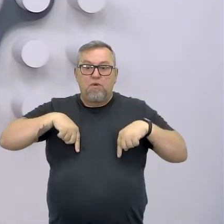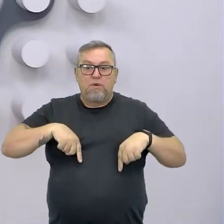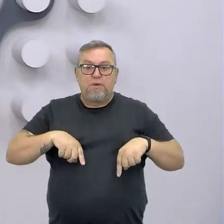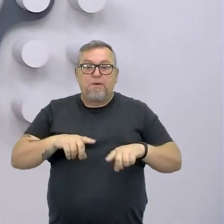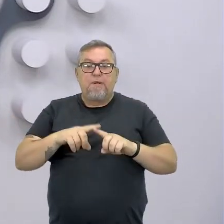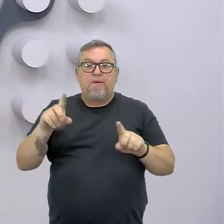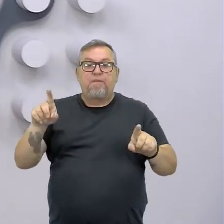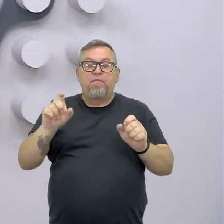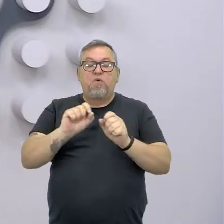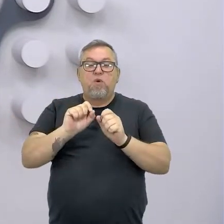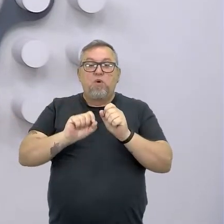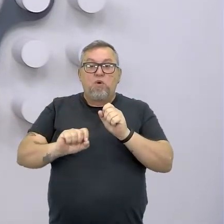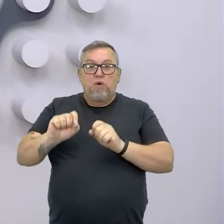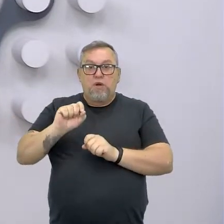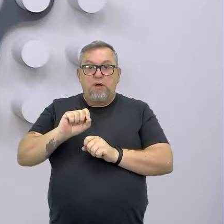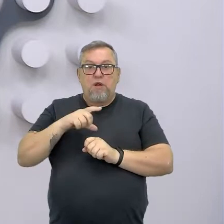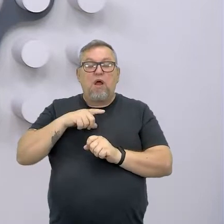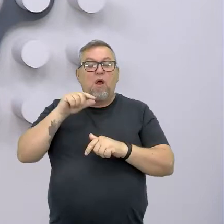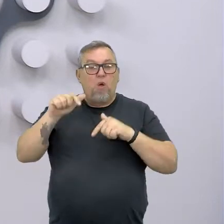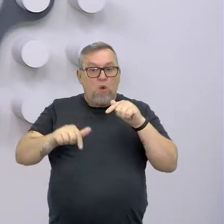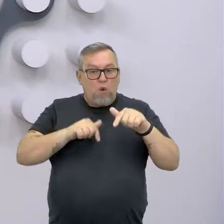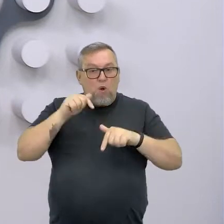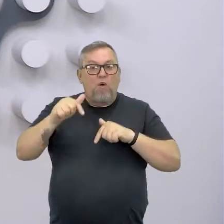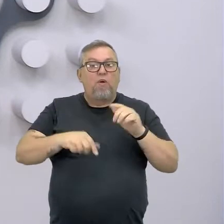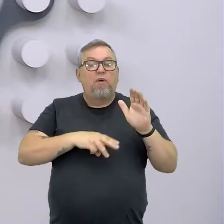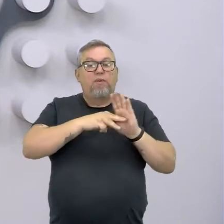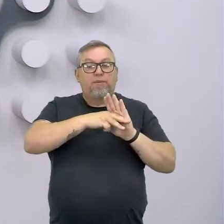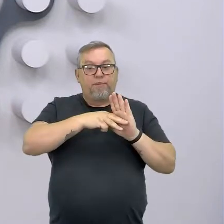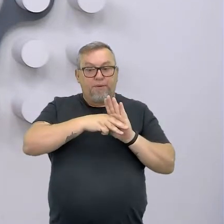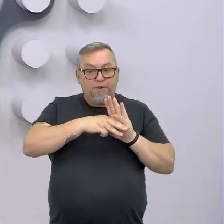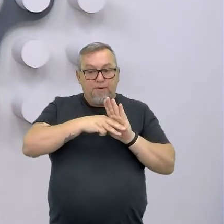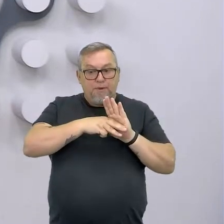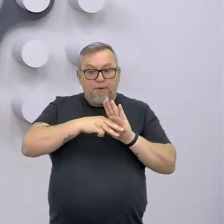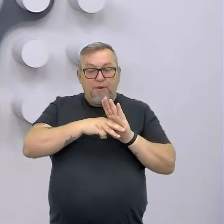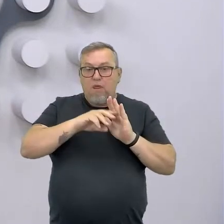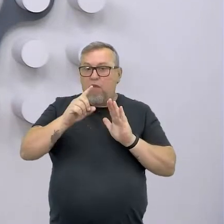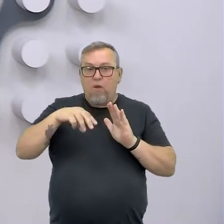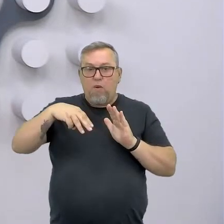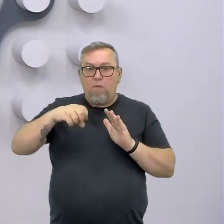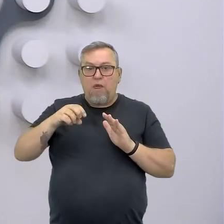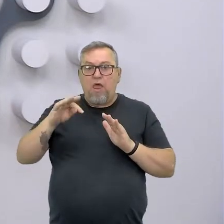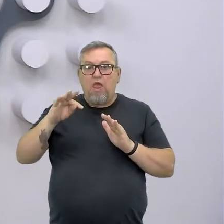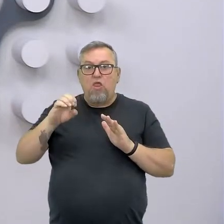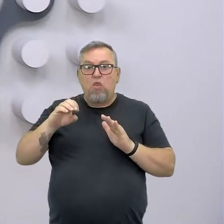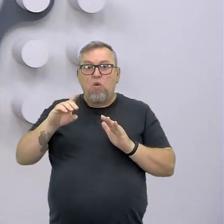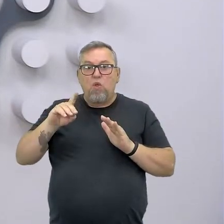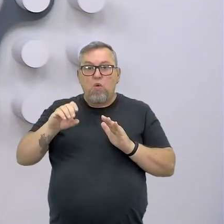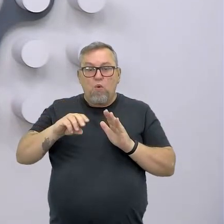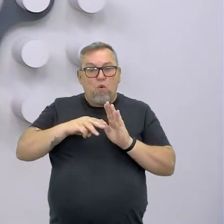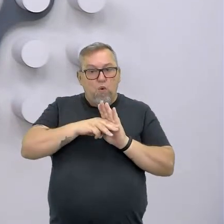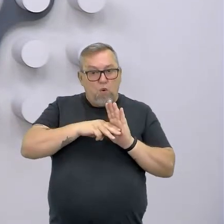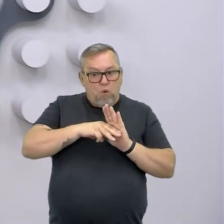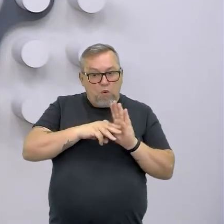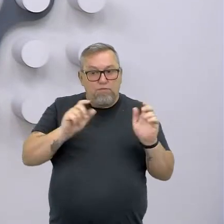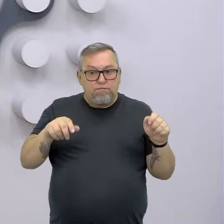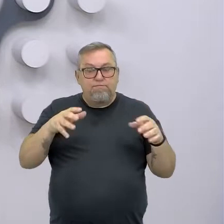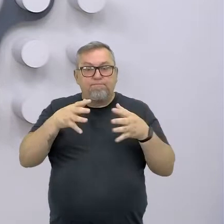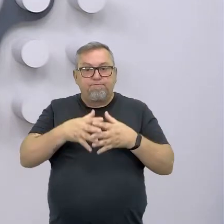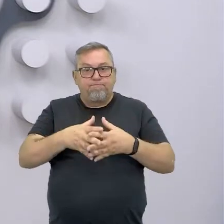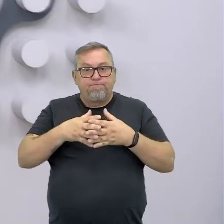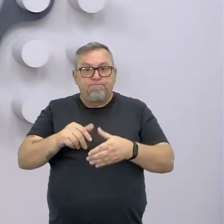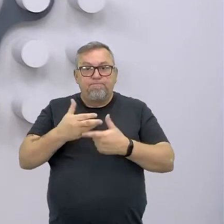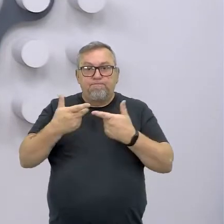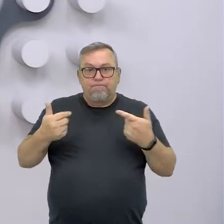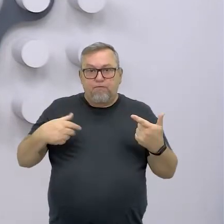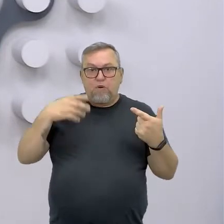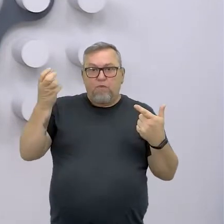elas demandam um grande trabalho metodológico, não apenas o método que pode ser confundido com isso que eu